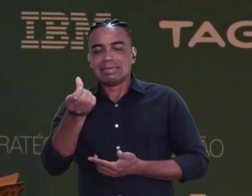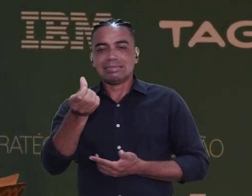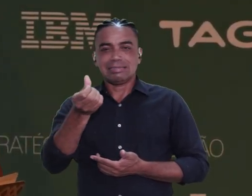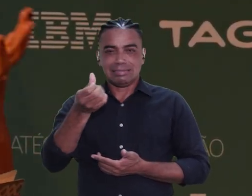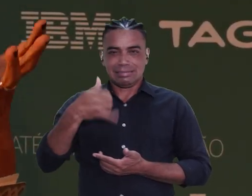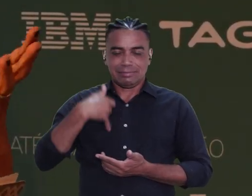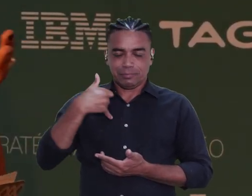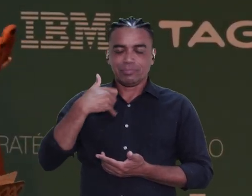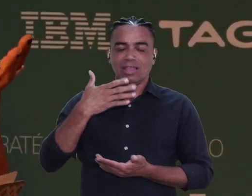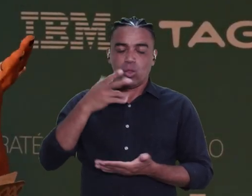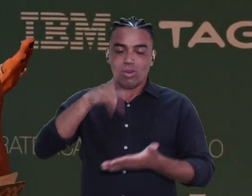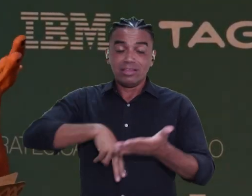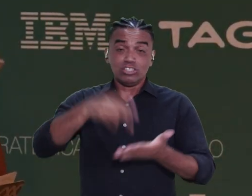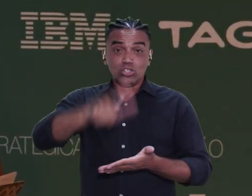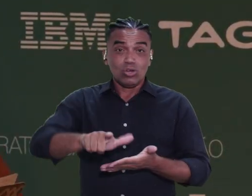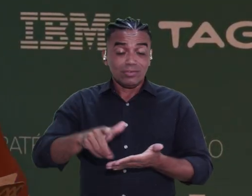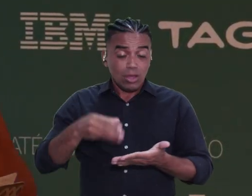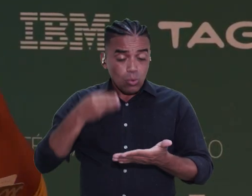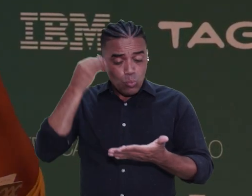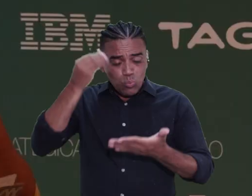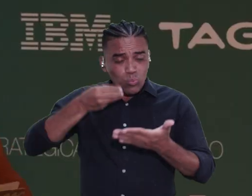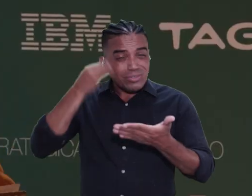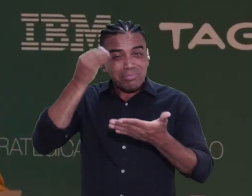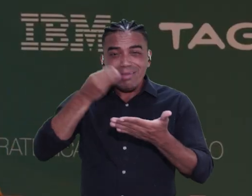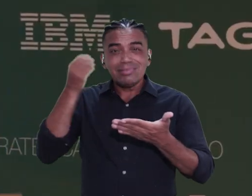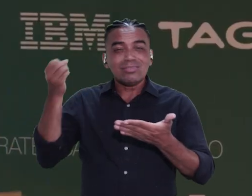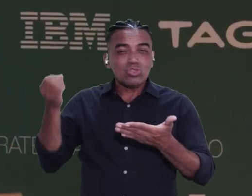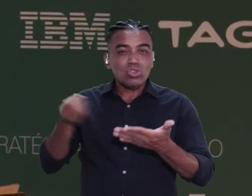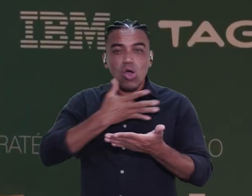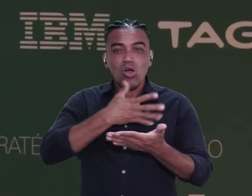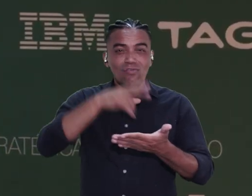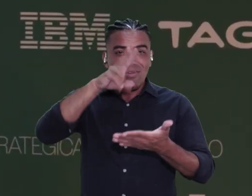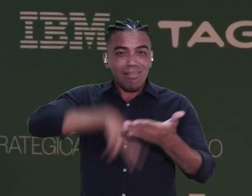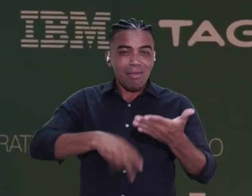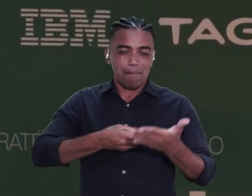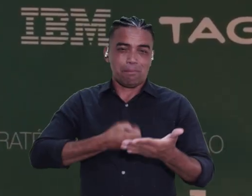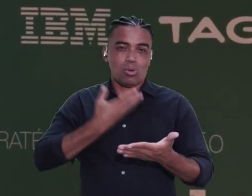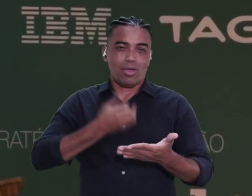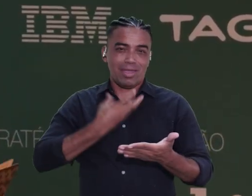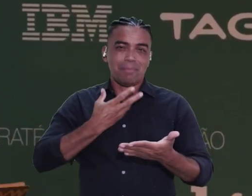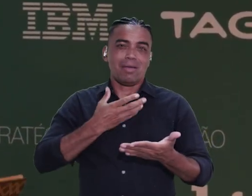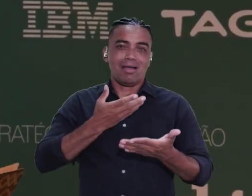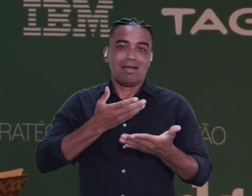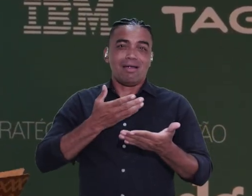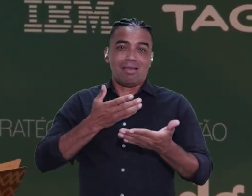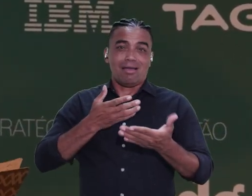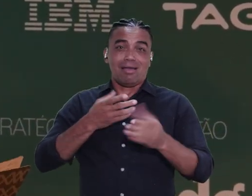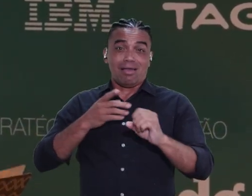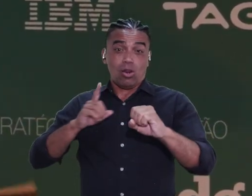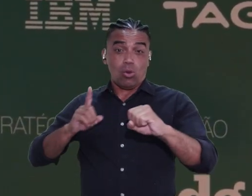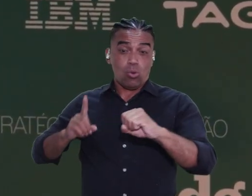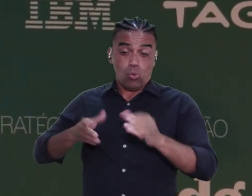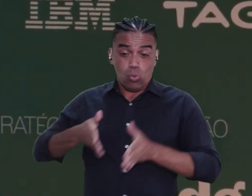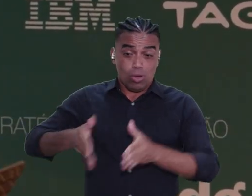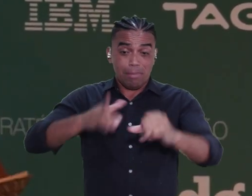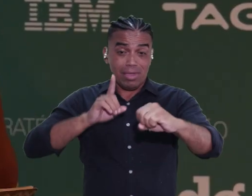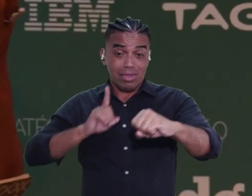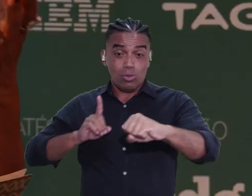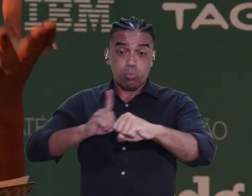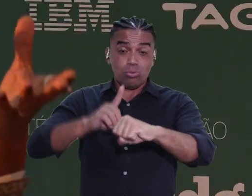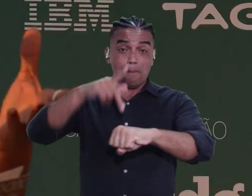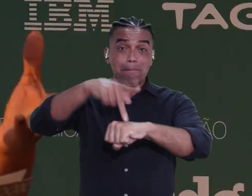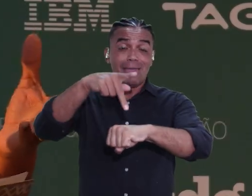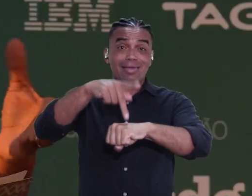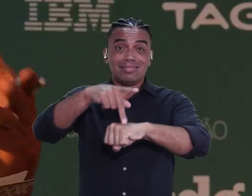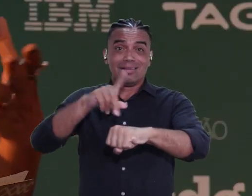experiência absolutamente nova, de reler No Meio do Caminho, nesse momento de uma vida